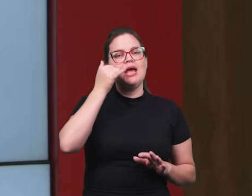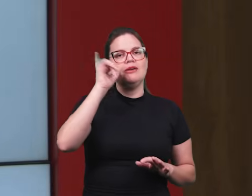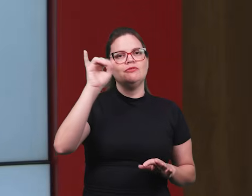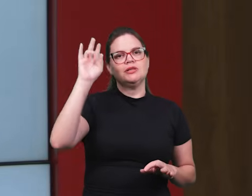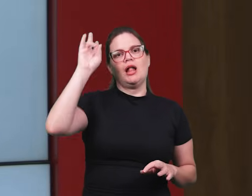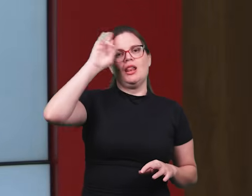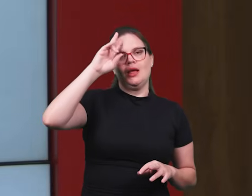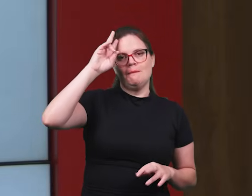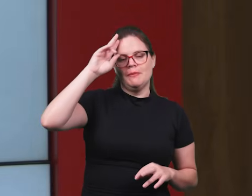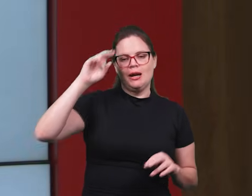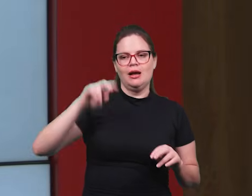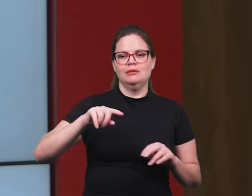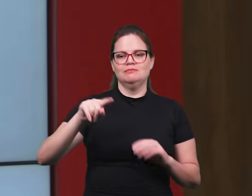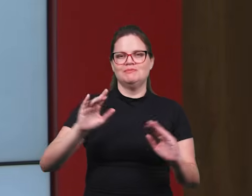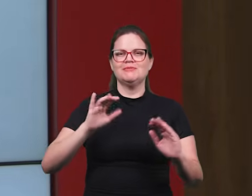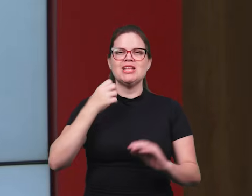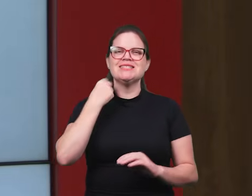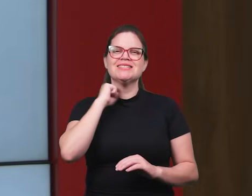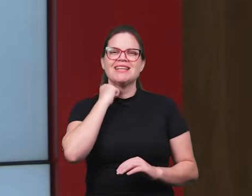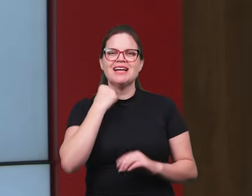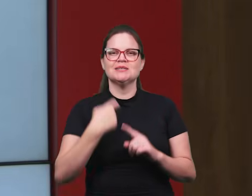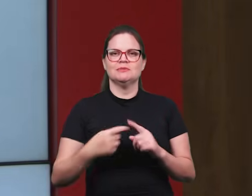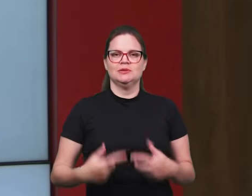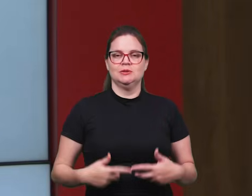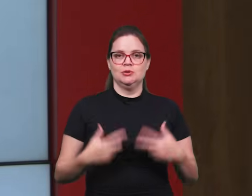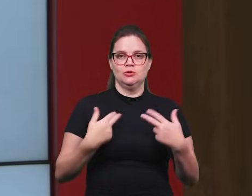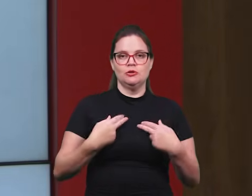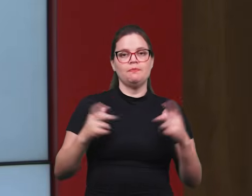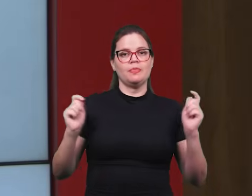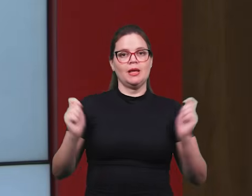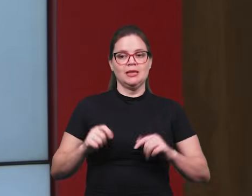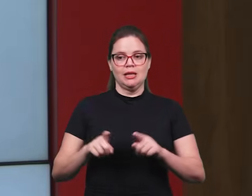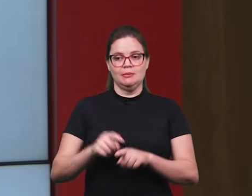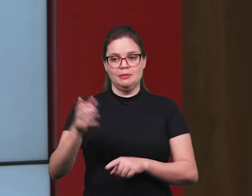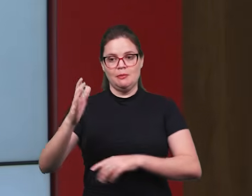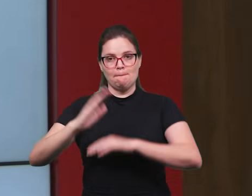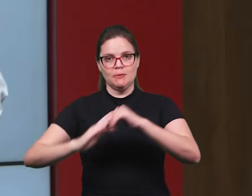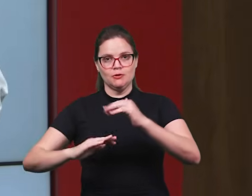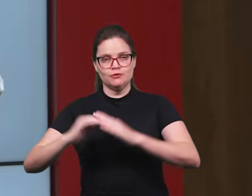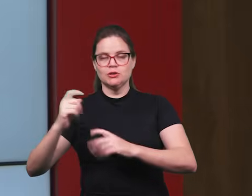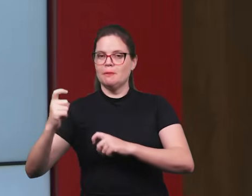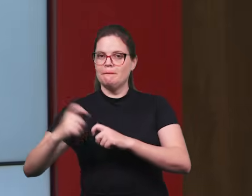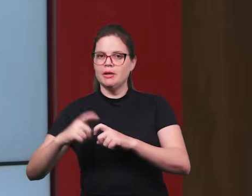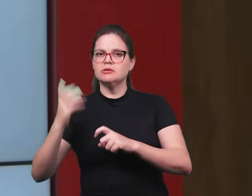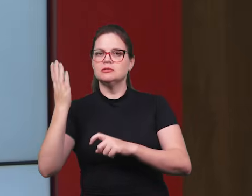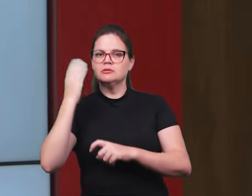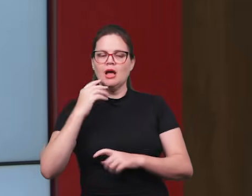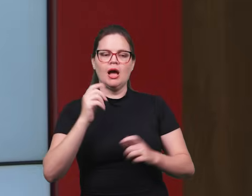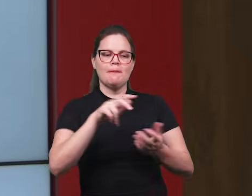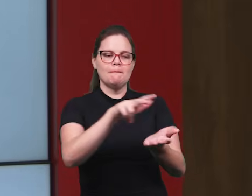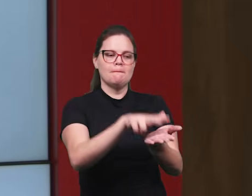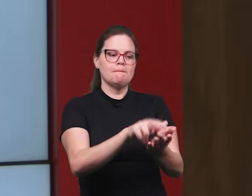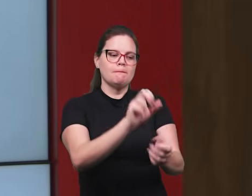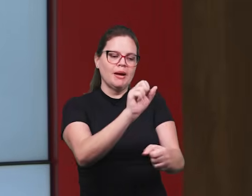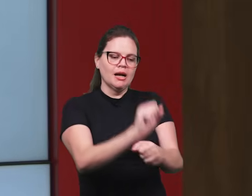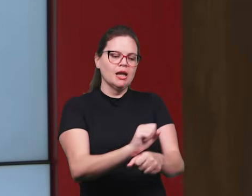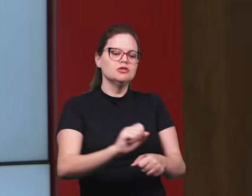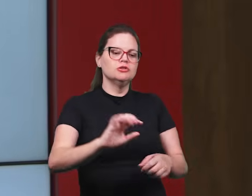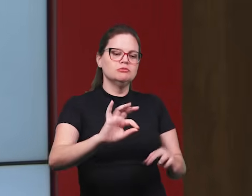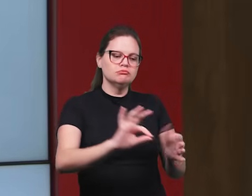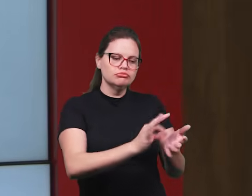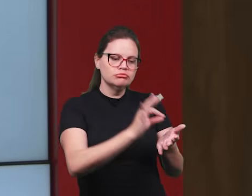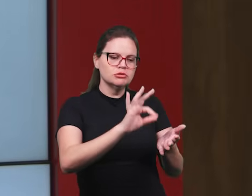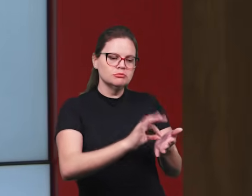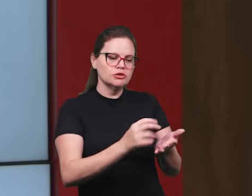que dê tranquilidade ao cirurgião, para que ele tenha uma imobilidade durante a cirurgia, que não se movimente e que volte